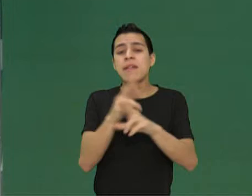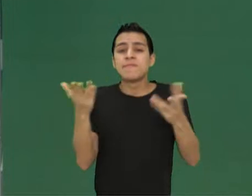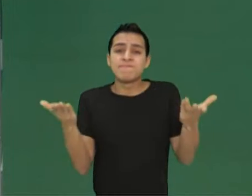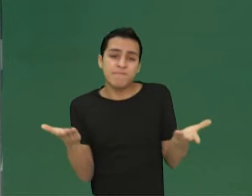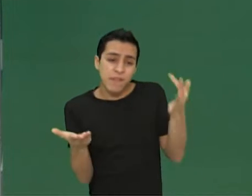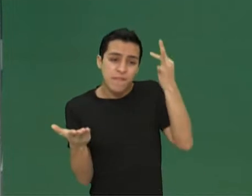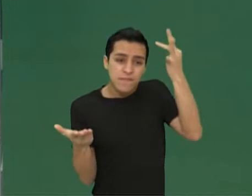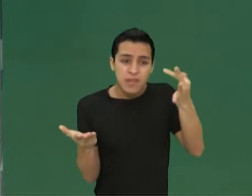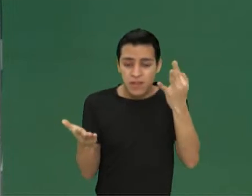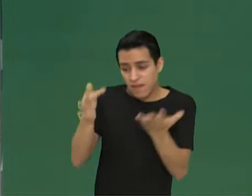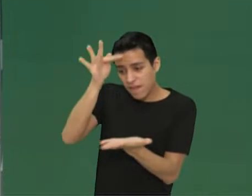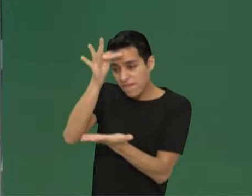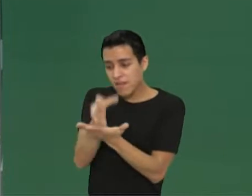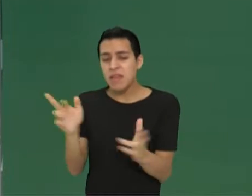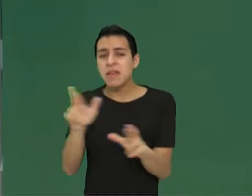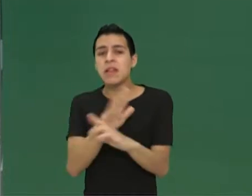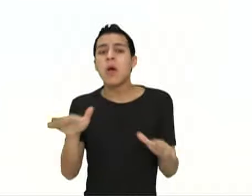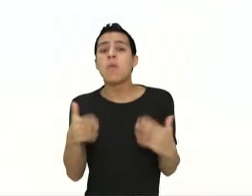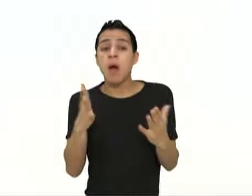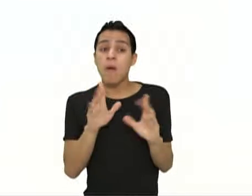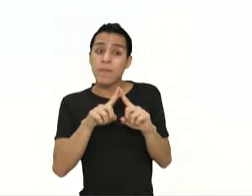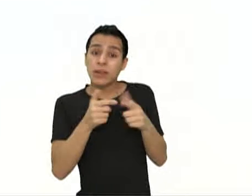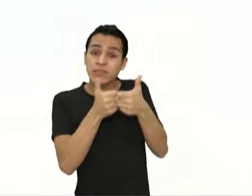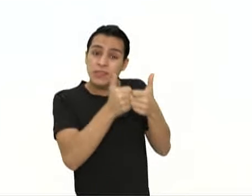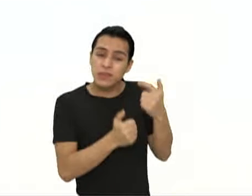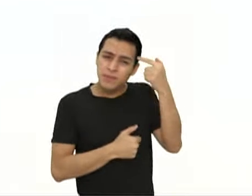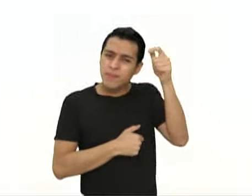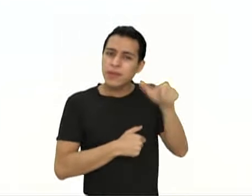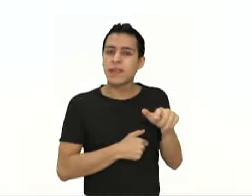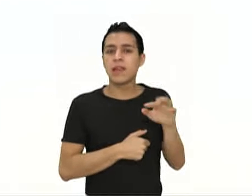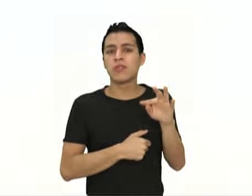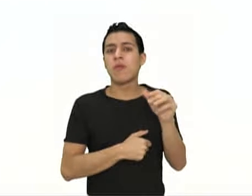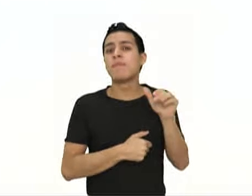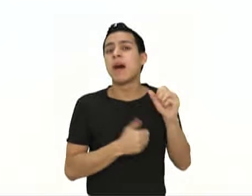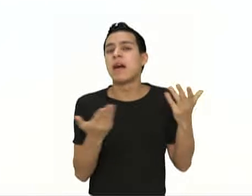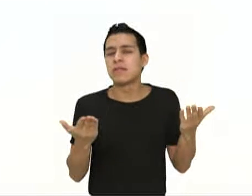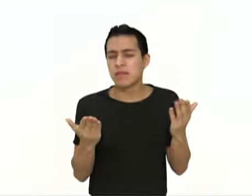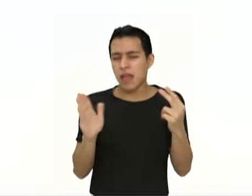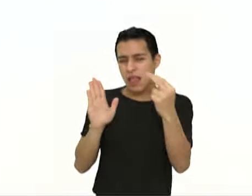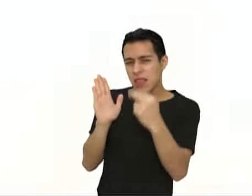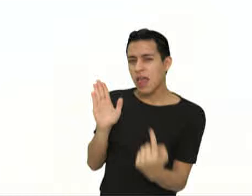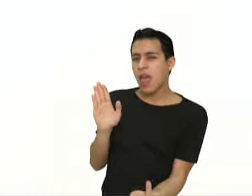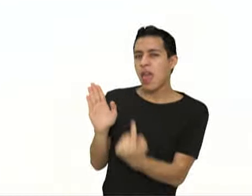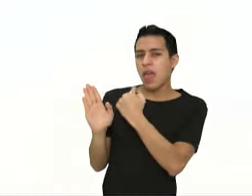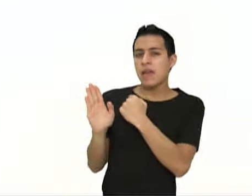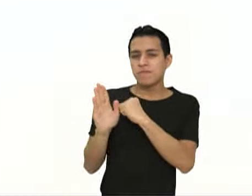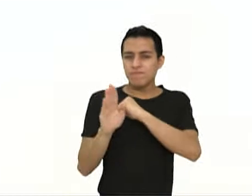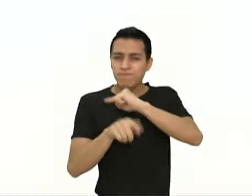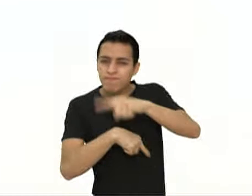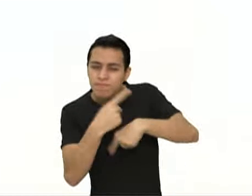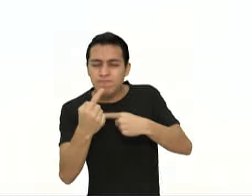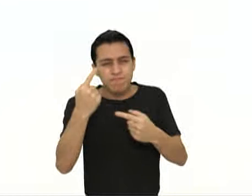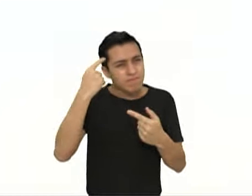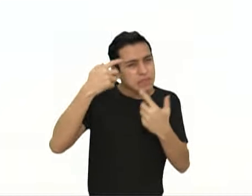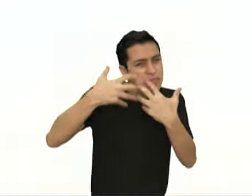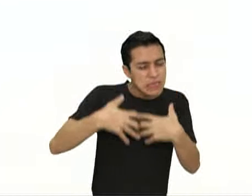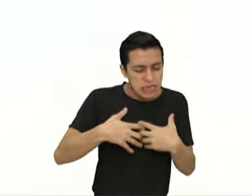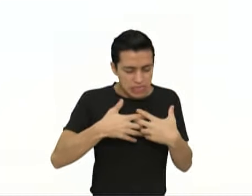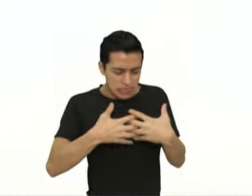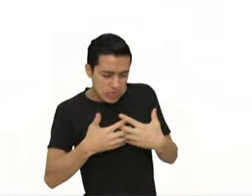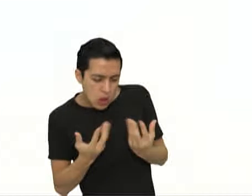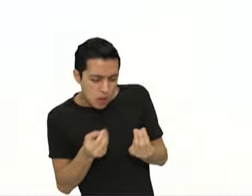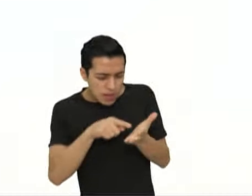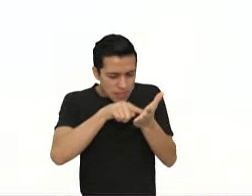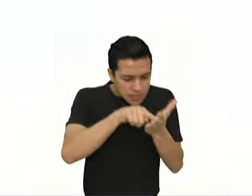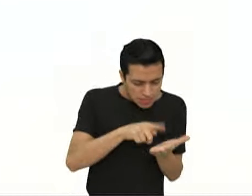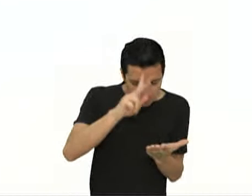a filosofia e fé dentro do pensamento do Tomás de Aquino? Dá uma relida na citação ali, se quiser pode dar uma pesquisada e tudo